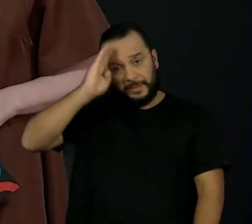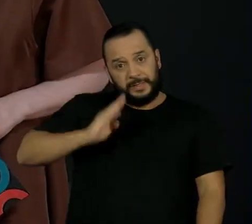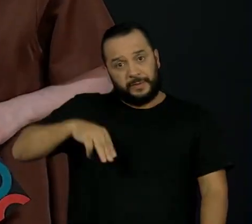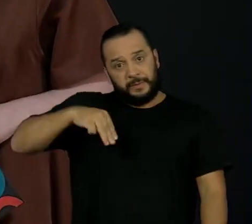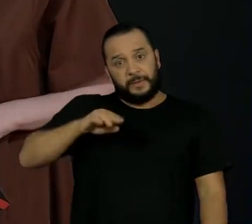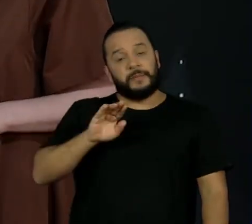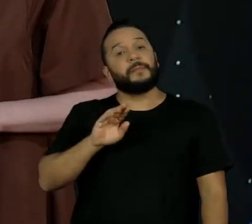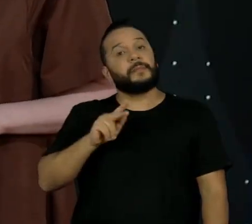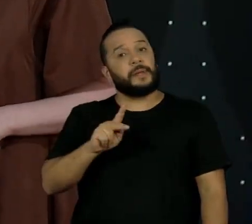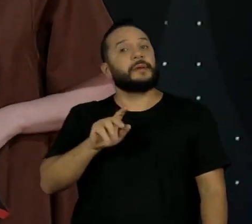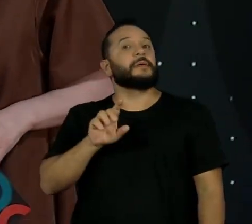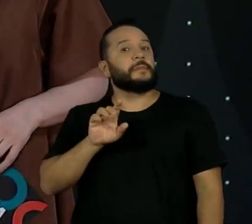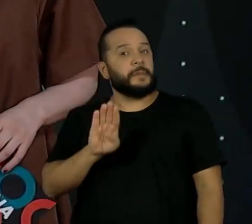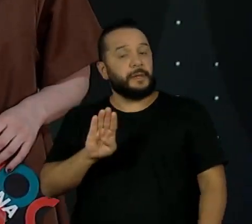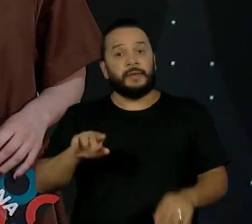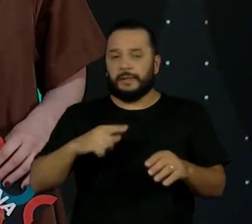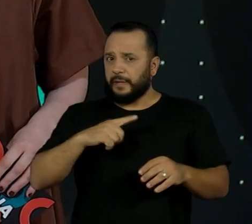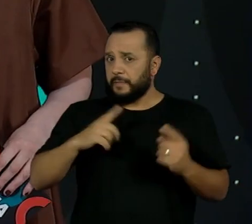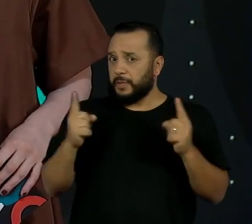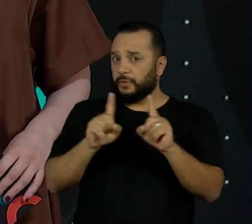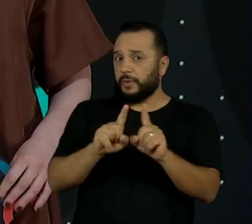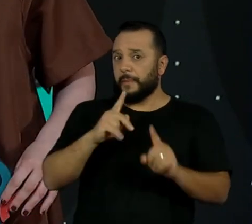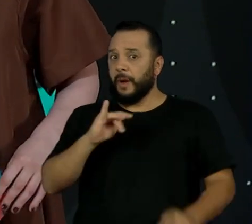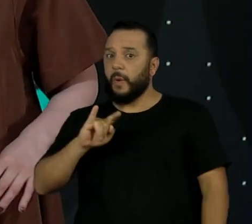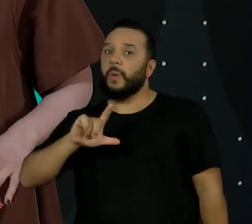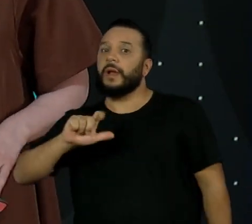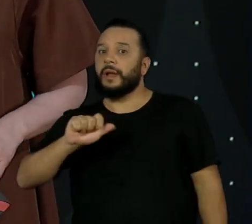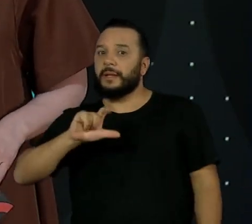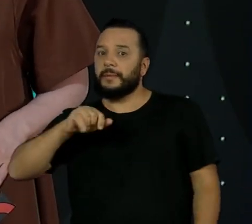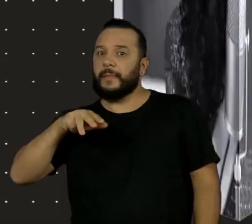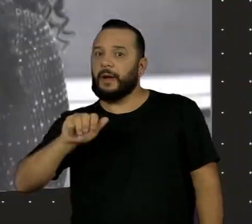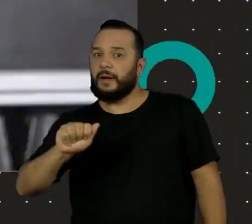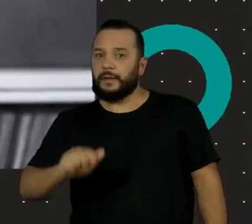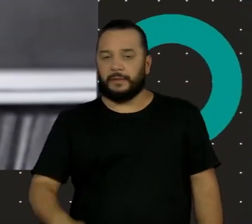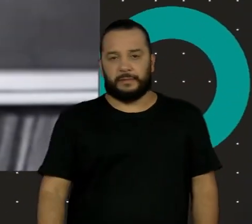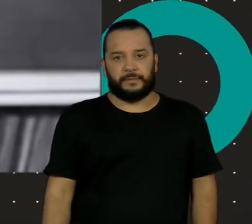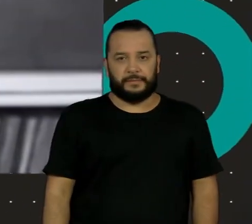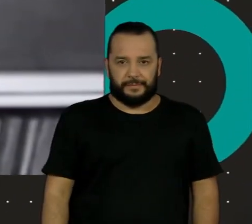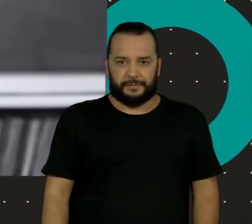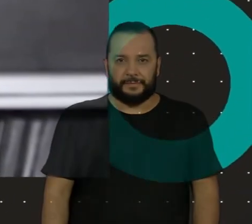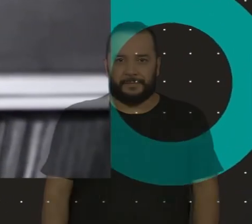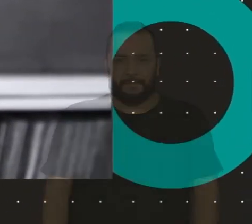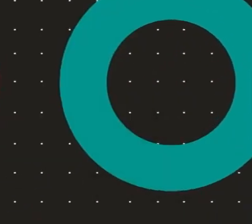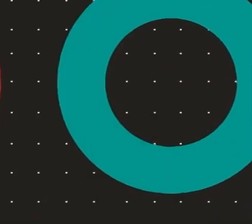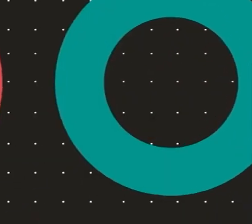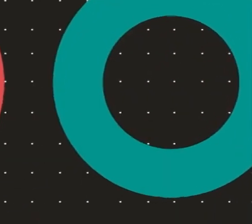brasileira. Senhoras e senhores, no Persona de hoje, Paula Lima.